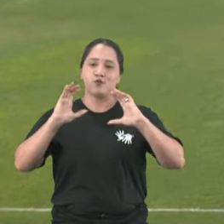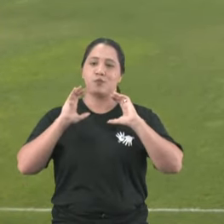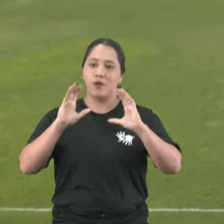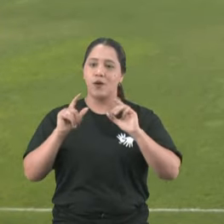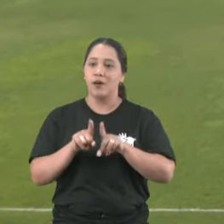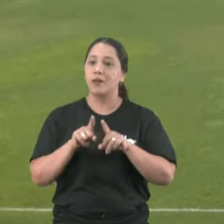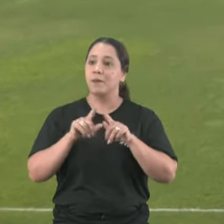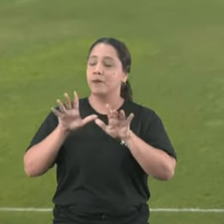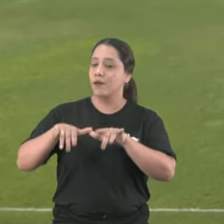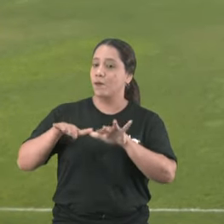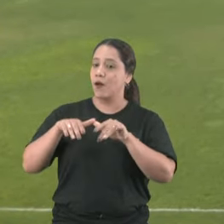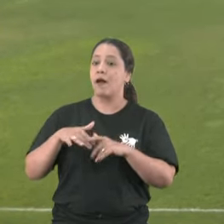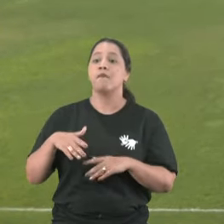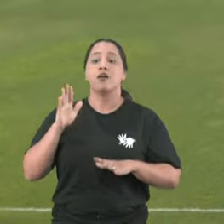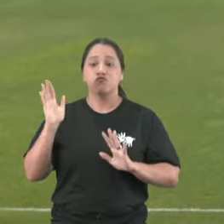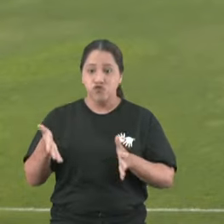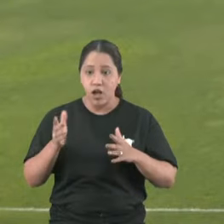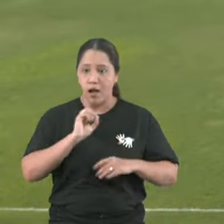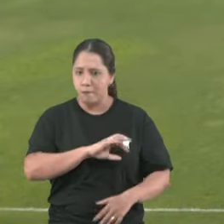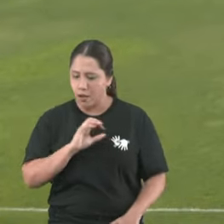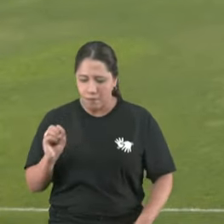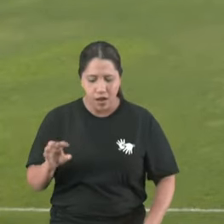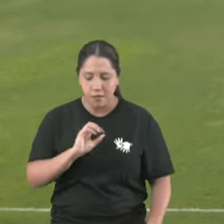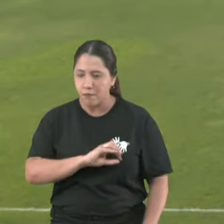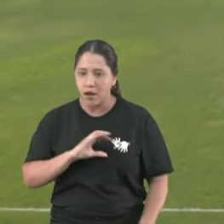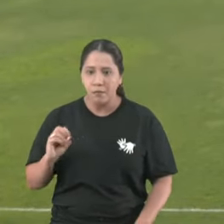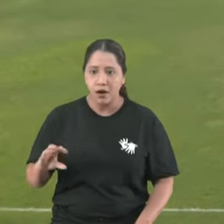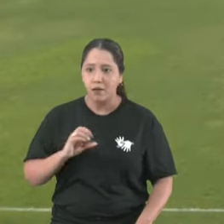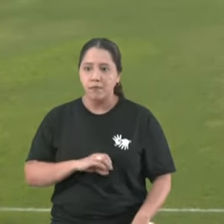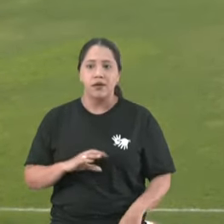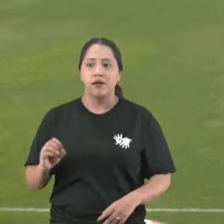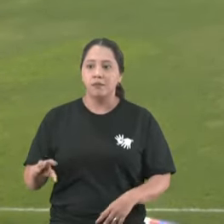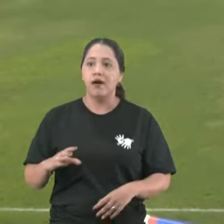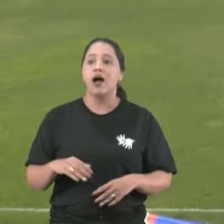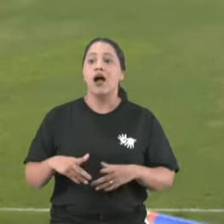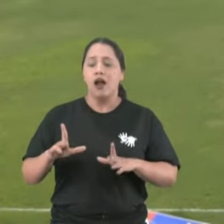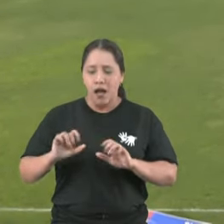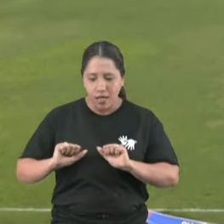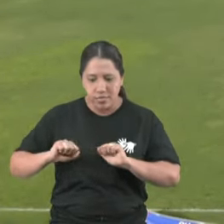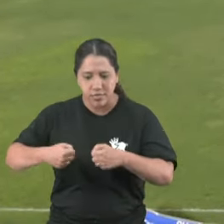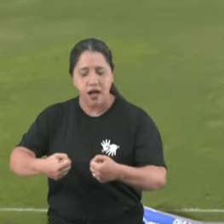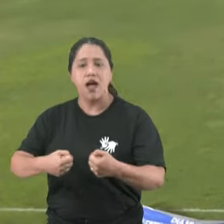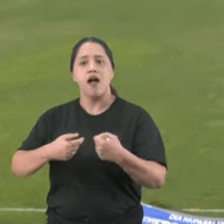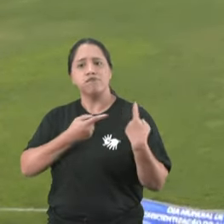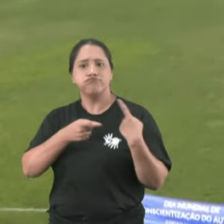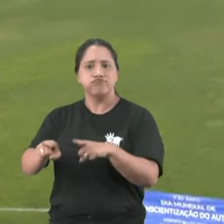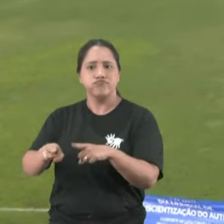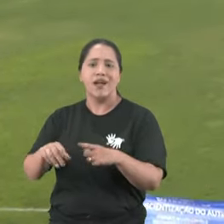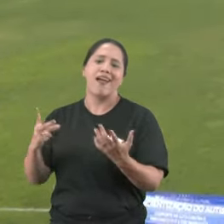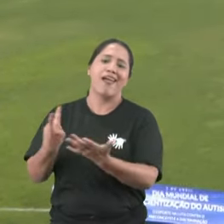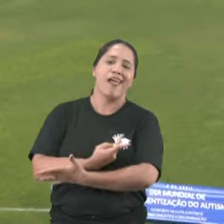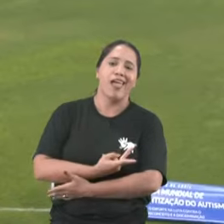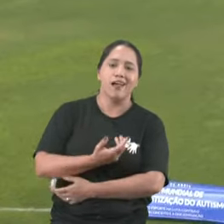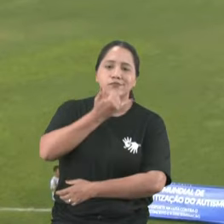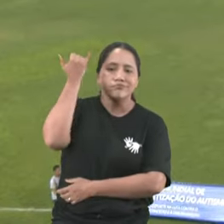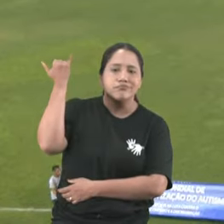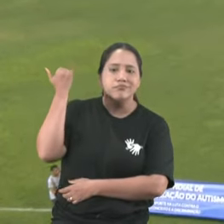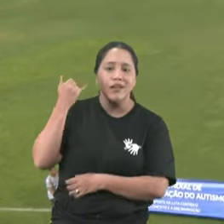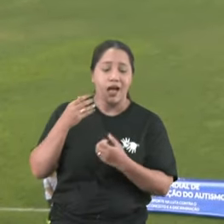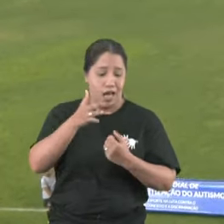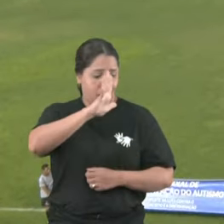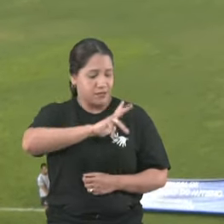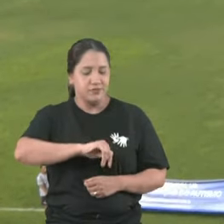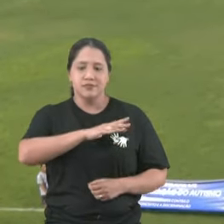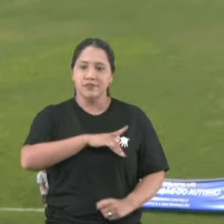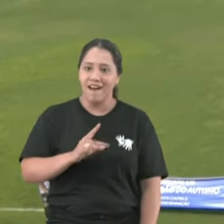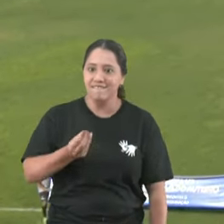Asa, com a bola dominada, o time saindo pro ataque e você erra o passe. Você dá ao CRB a